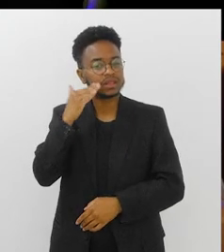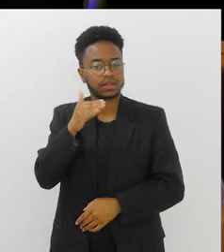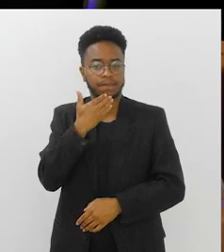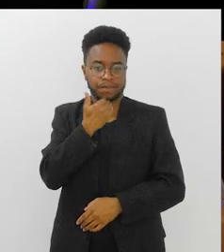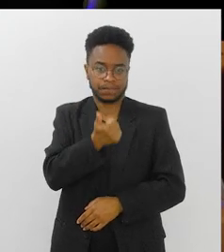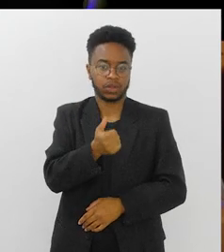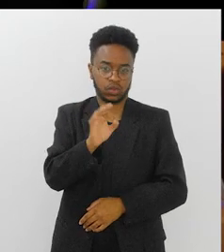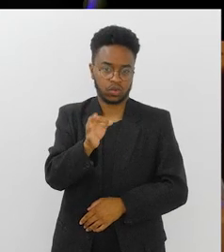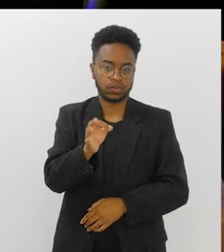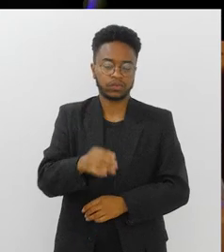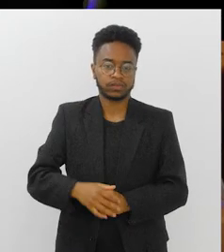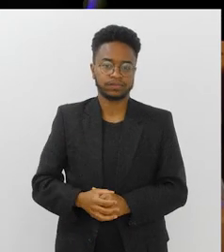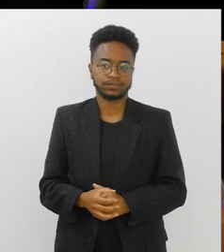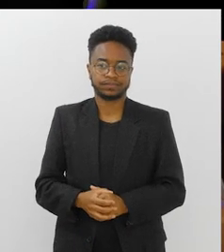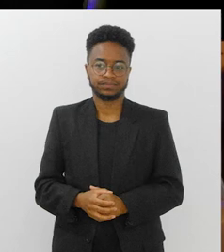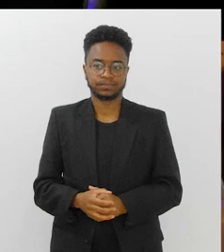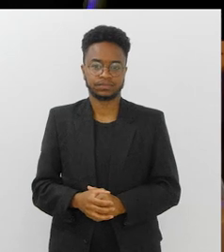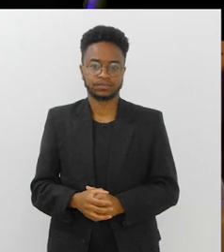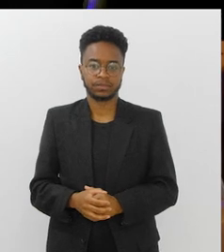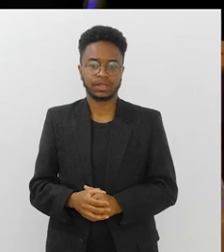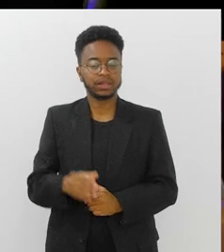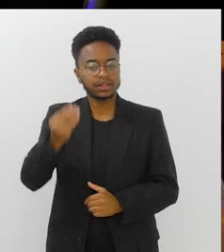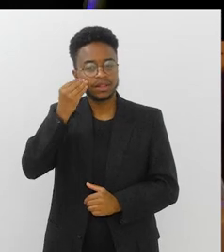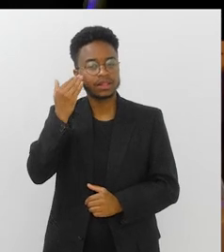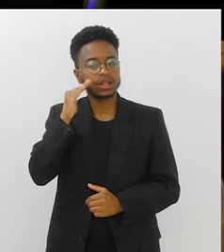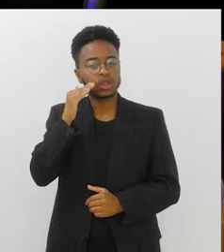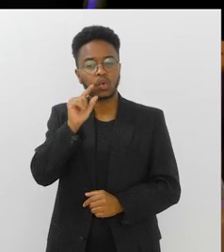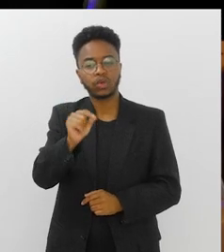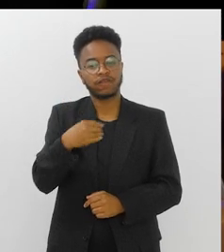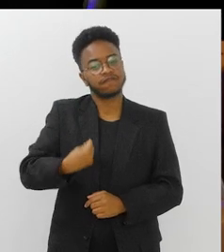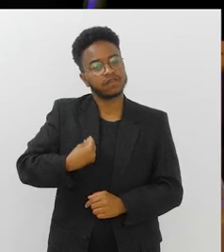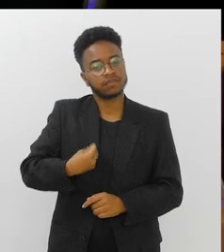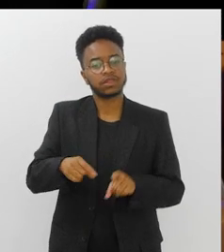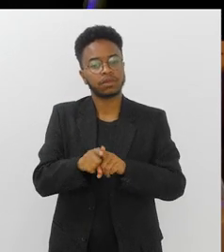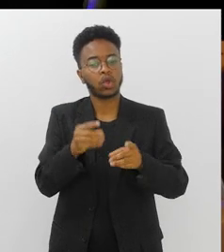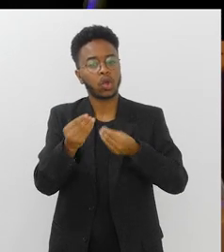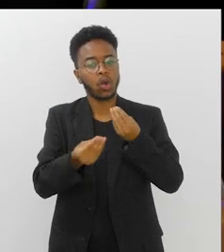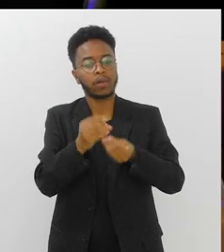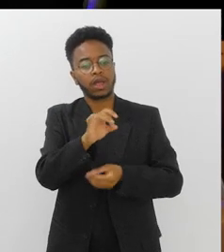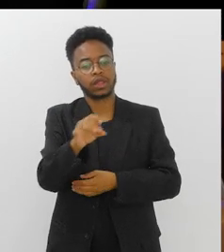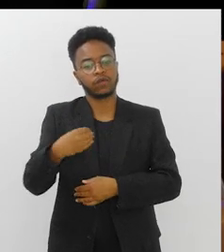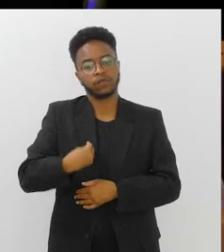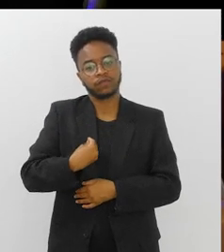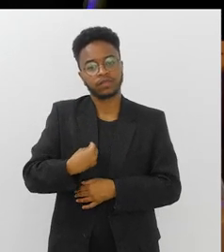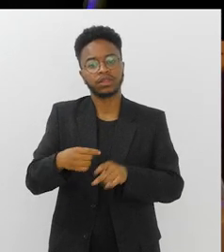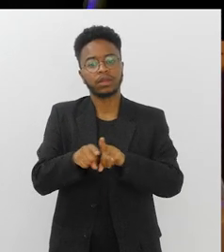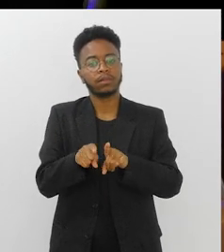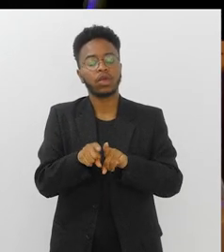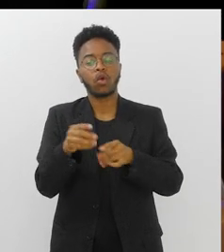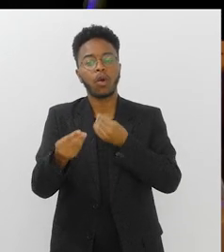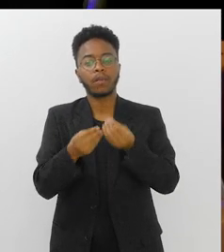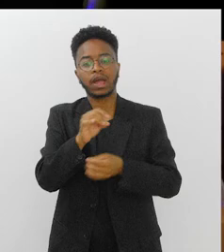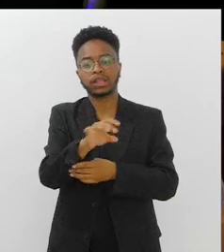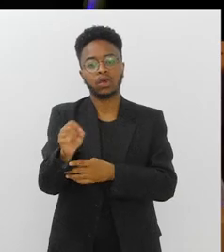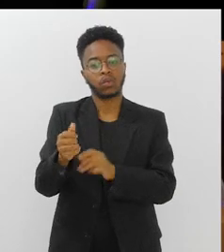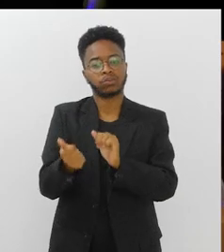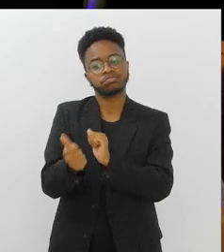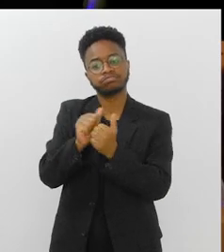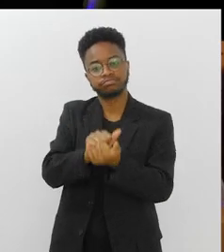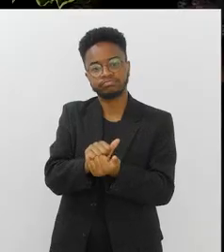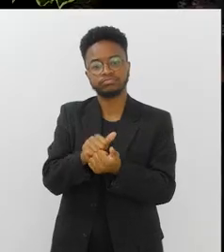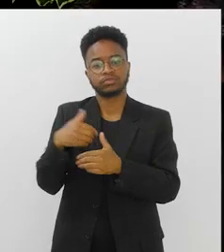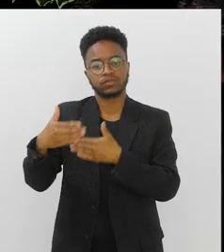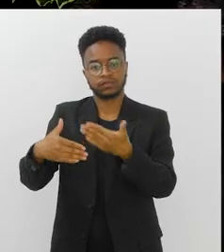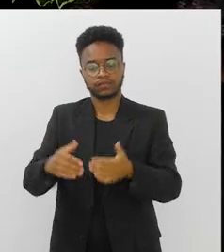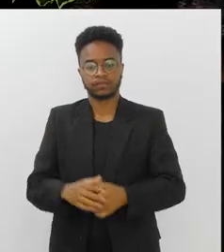Pou né do que vive né de Como vivem as pessoas e como cada um se adaptou esse processo